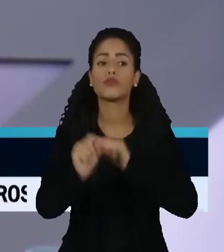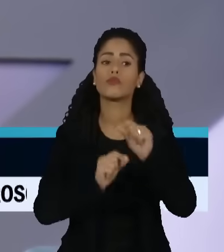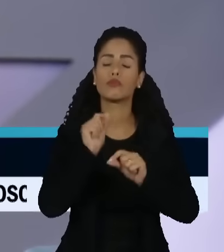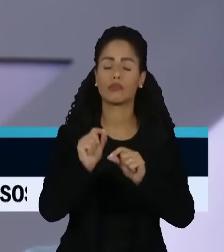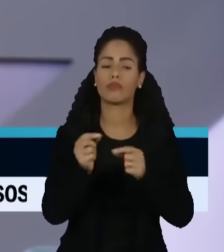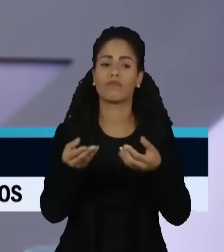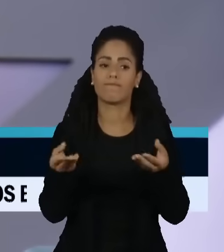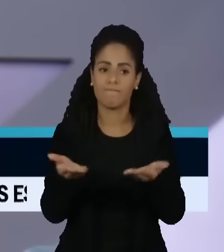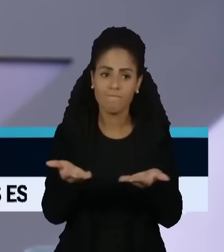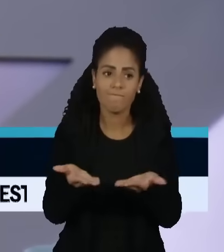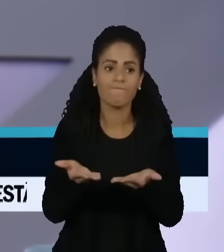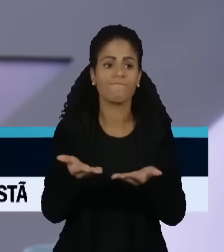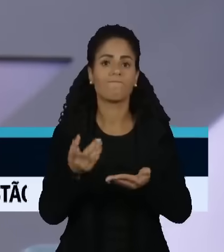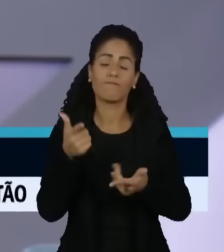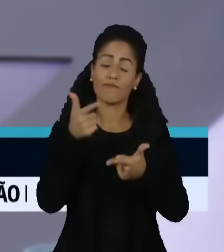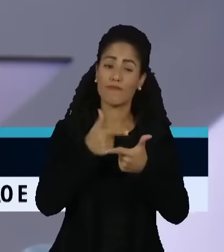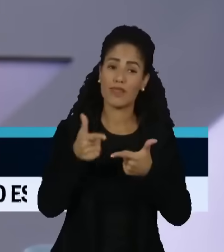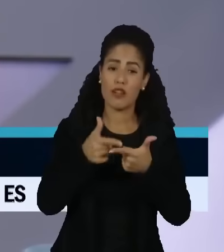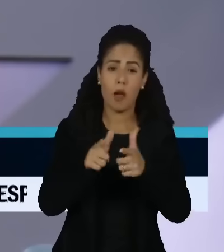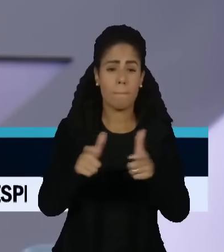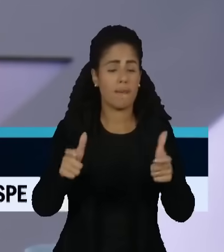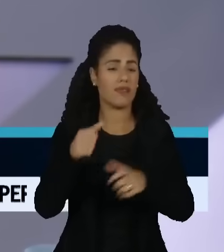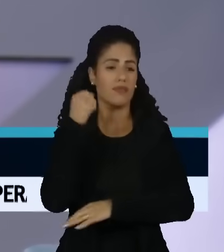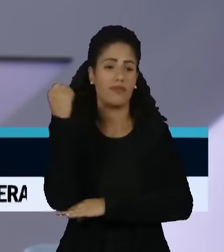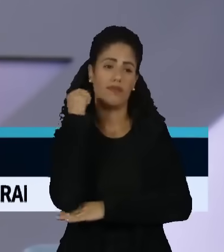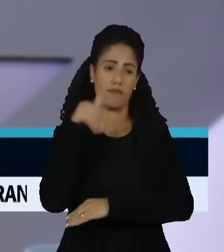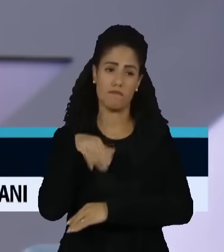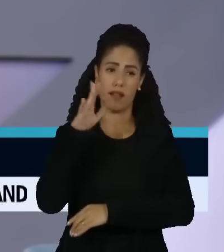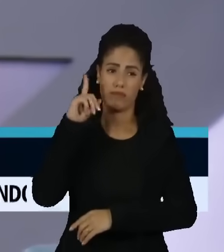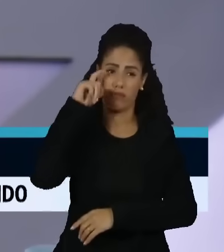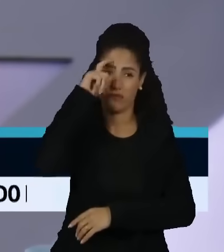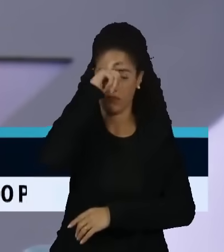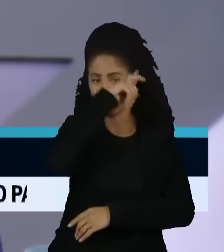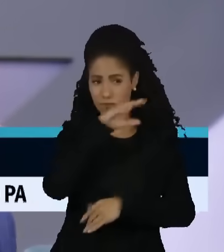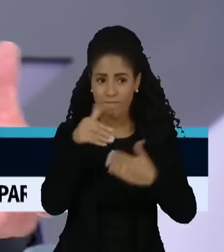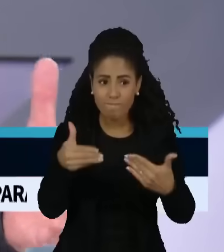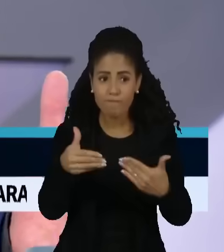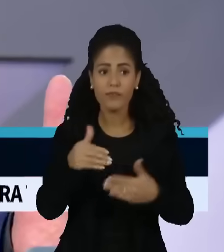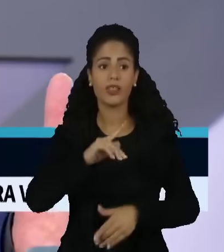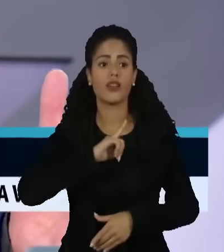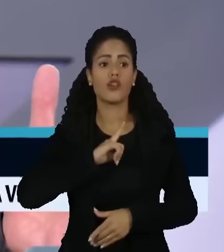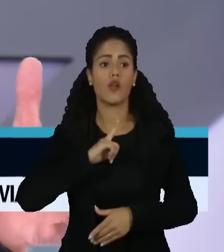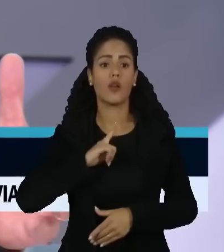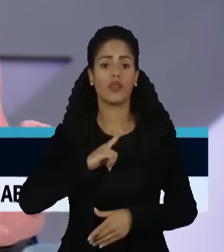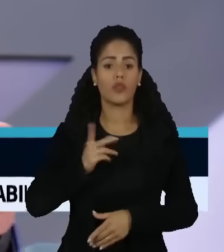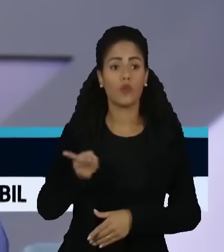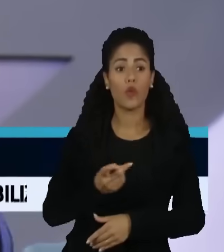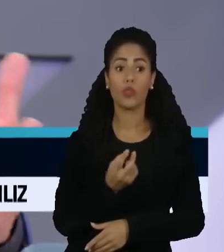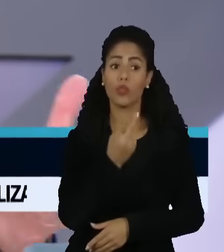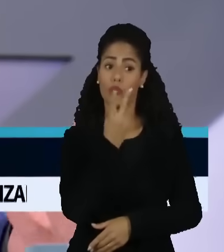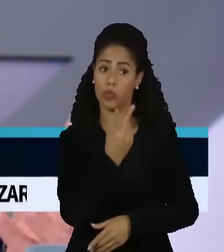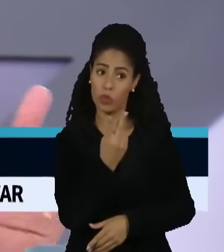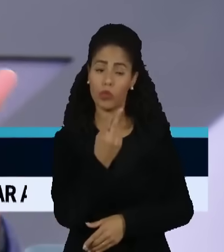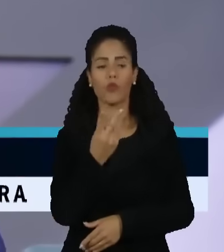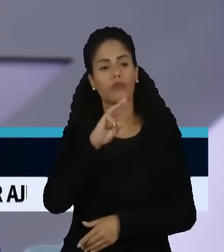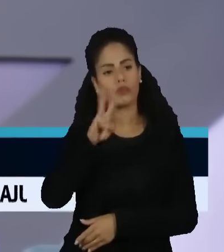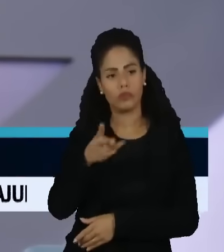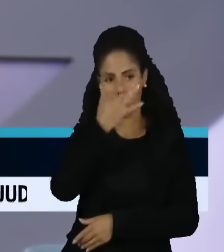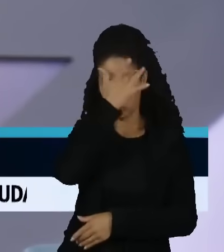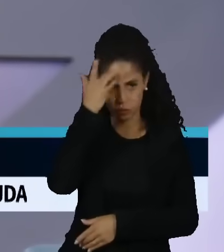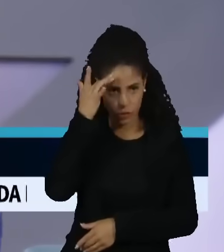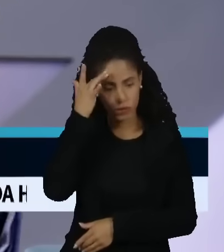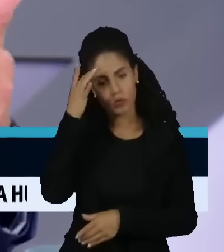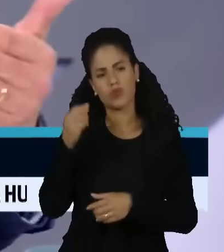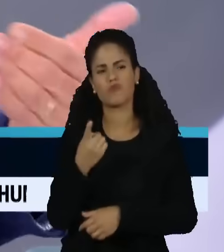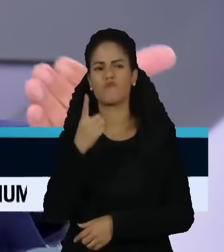infelizmente, uma situação muito difícil. Quer dizer, você tem 2 milhões de pessoas, suponhamos que 1